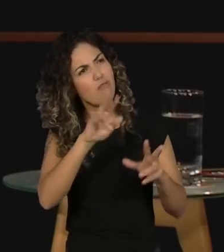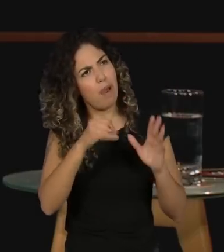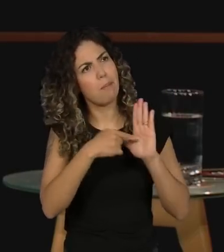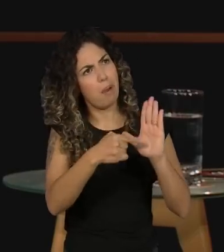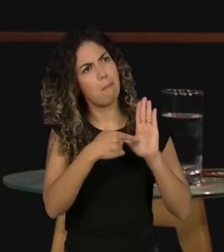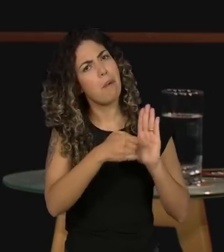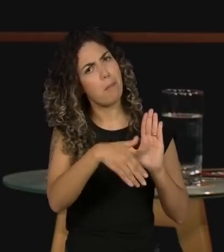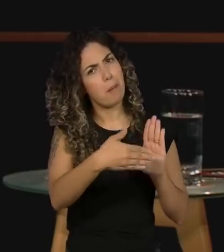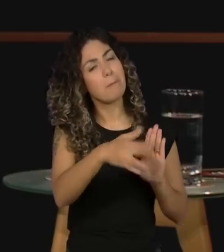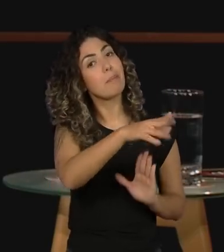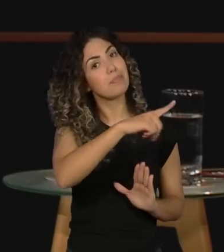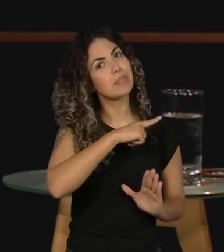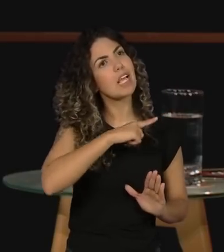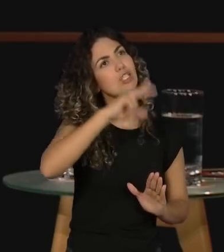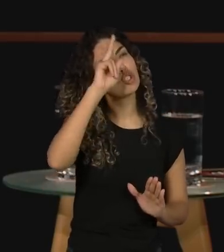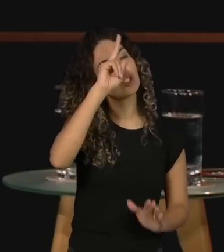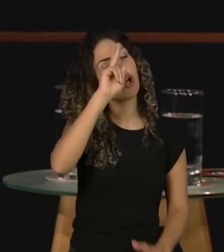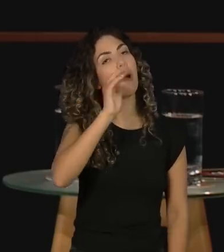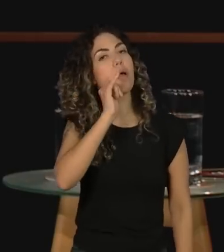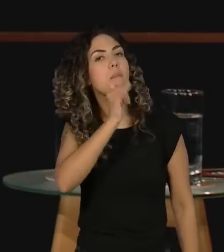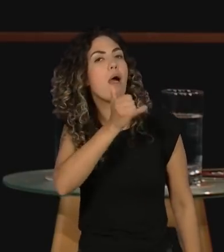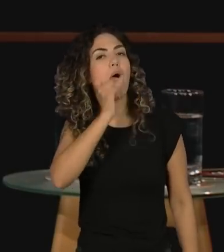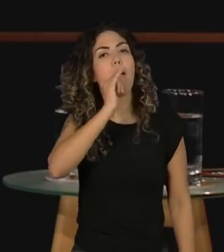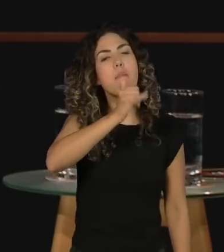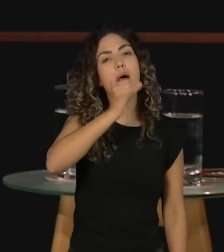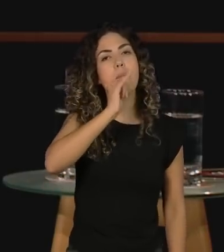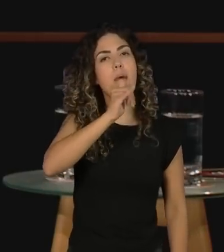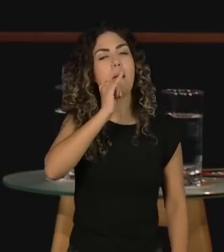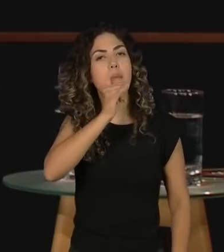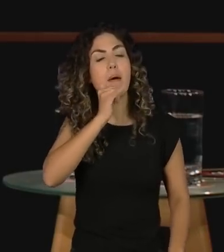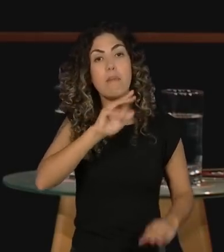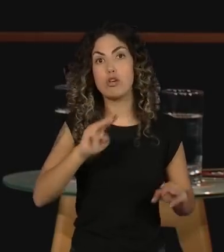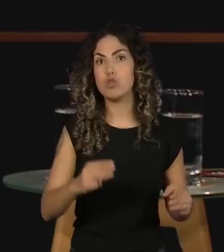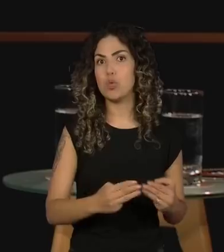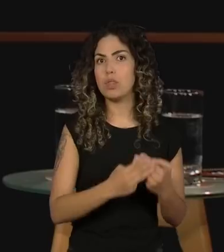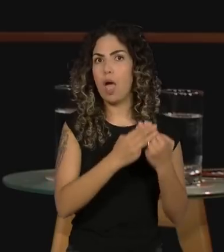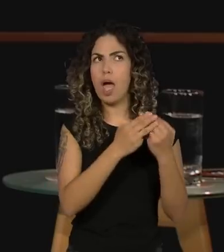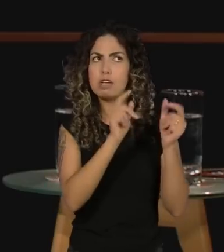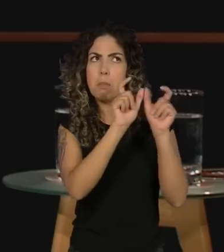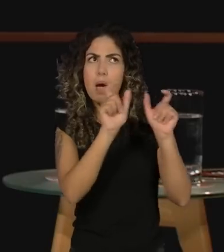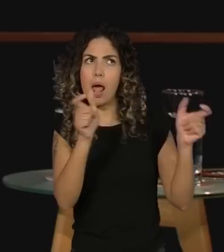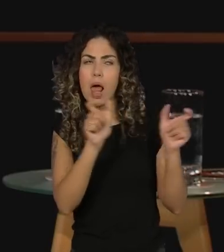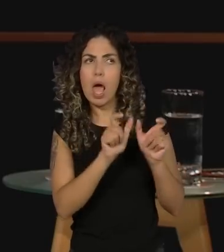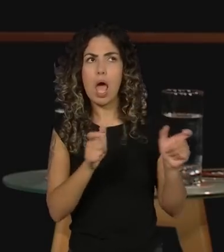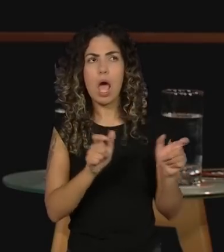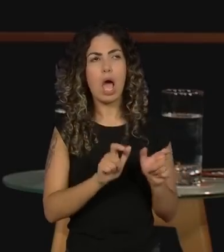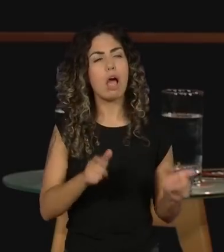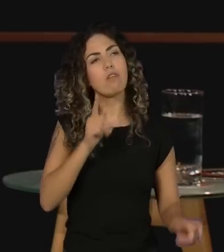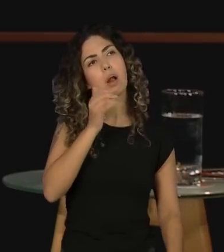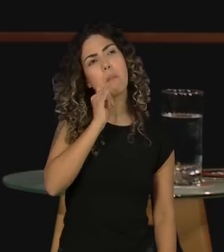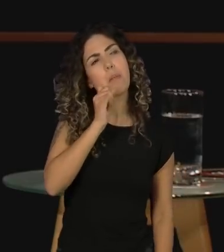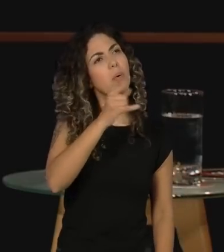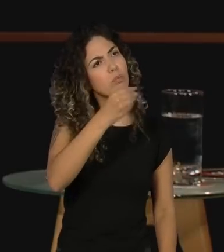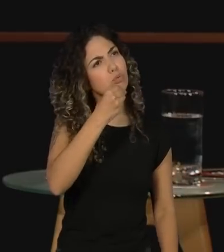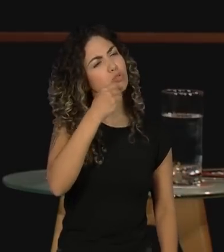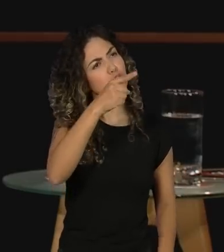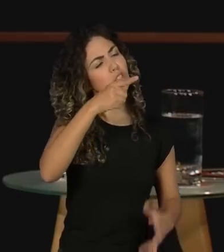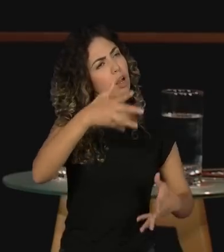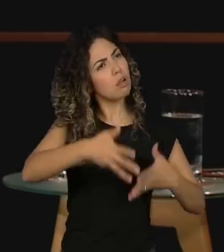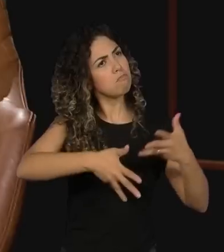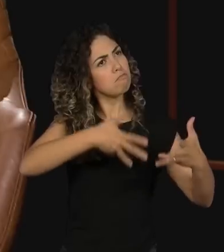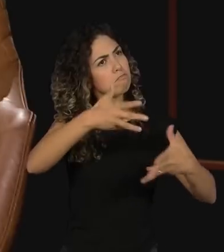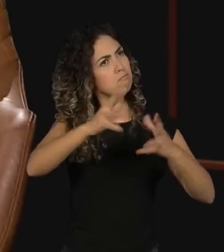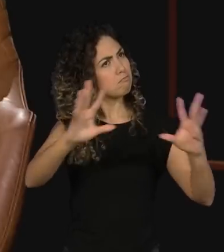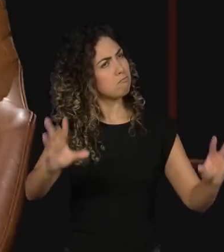narra várias histórias e parábolas judaicas muito curiosas. Você poderia contar uma aqui para a gente encerrar com chave de ouro o